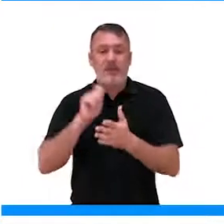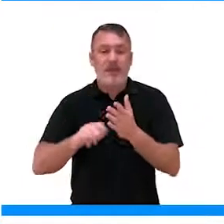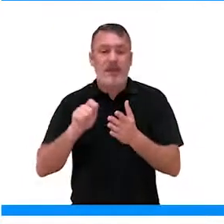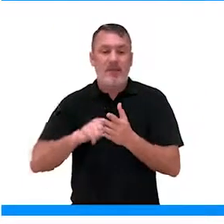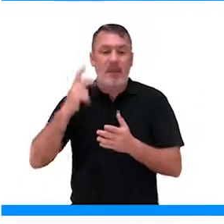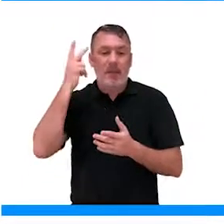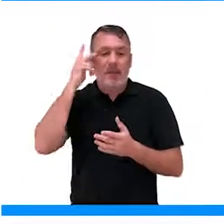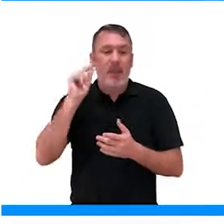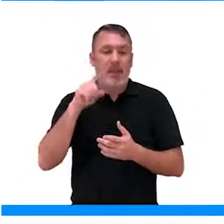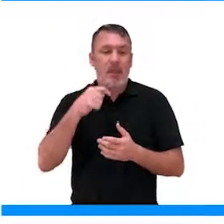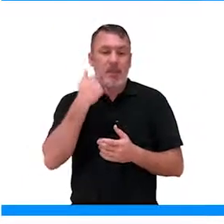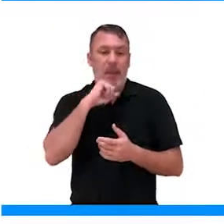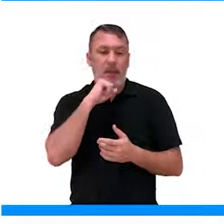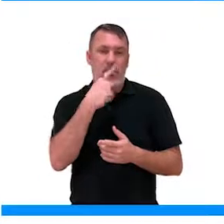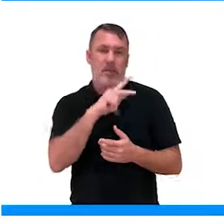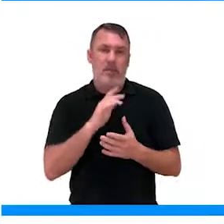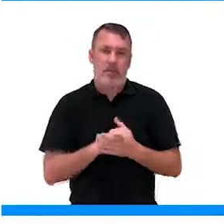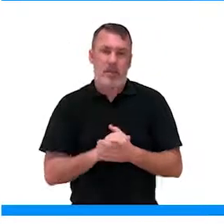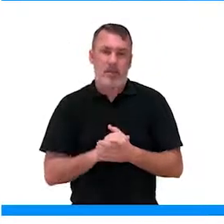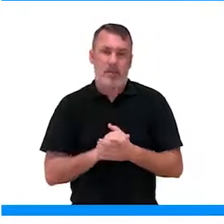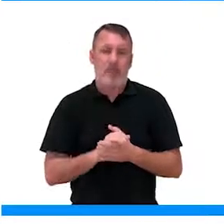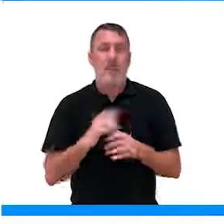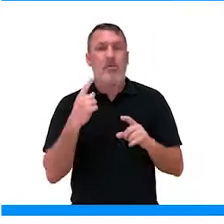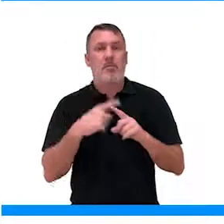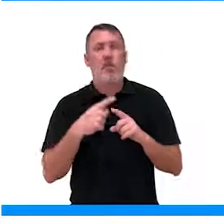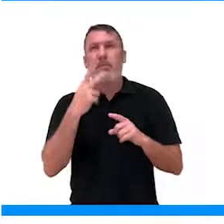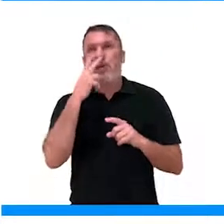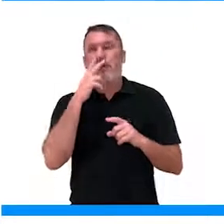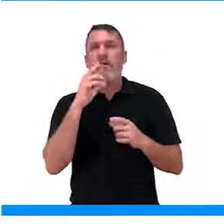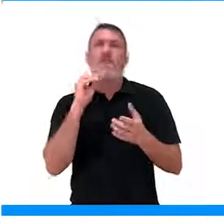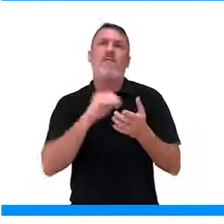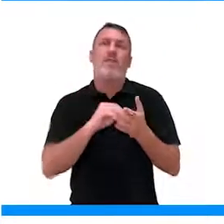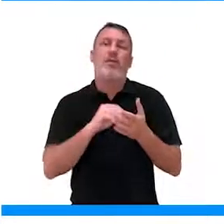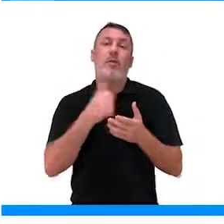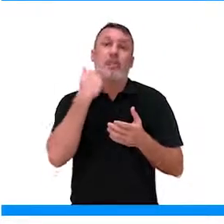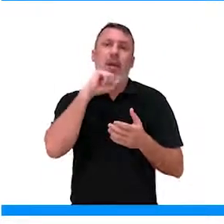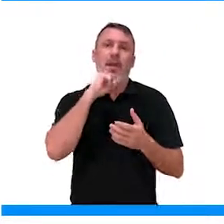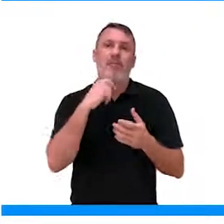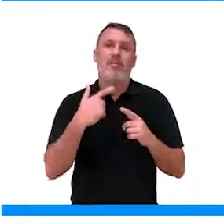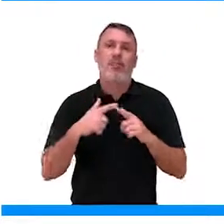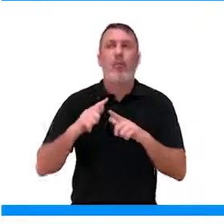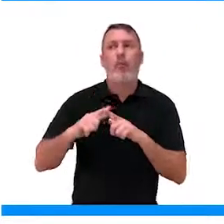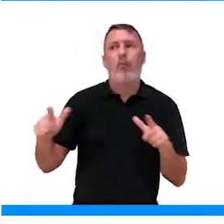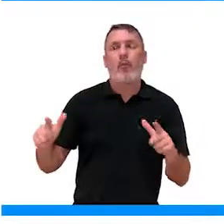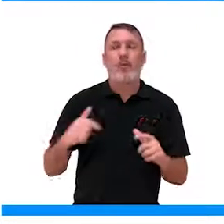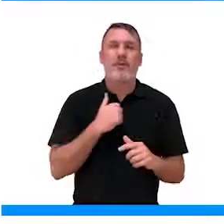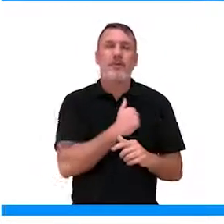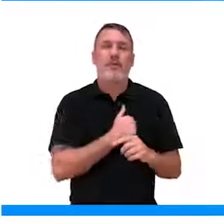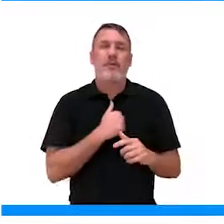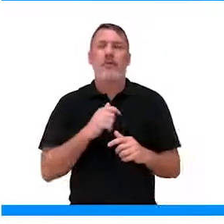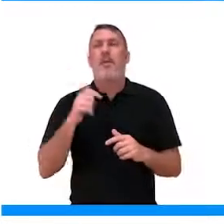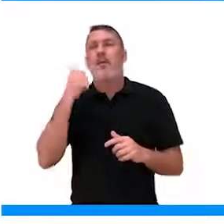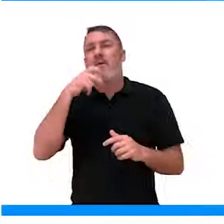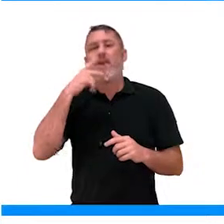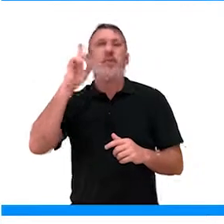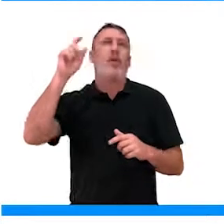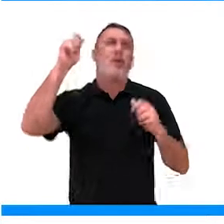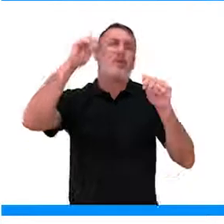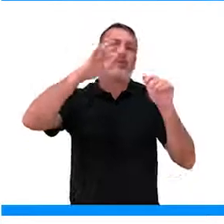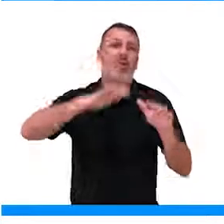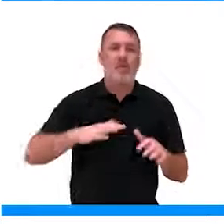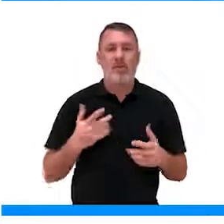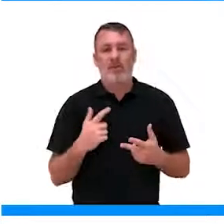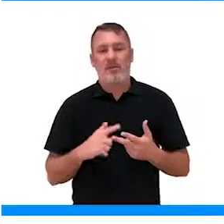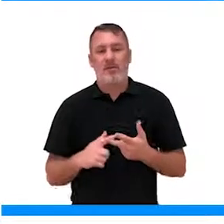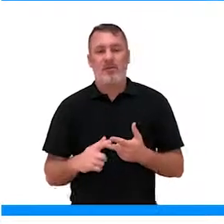o texto foi escrito para a mãe dele, porque a falta que me faz é a hora de dormir, típico da mãe falar Deus te